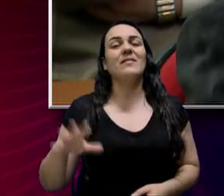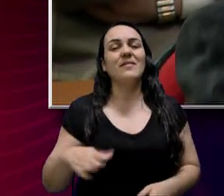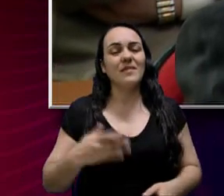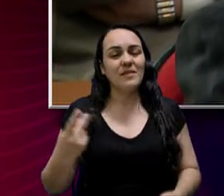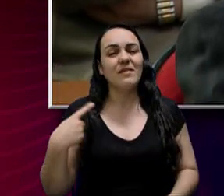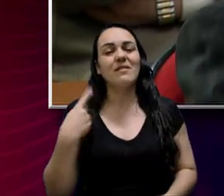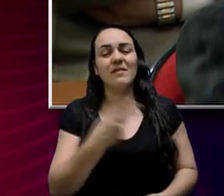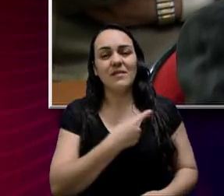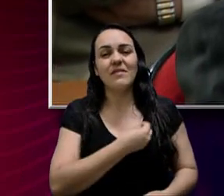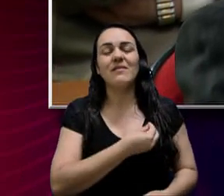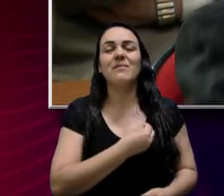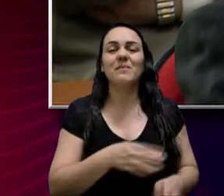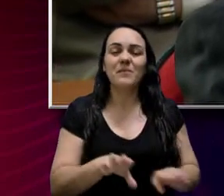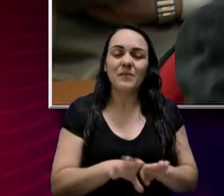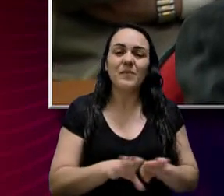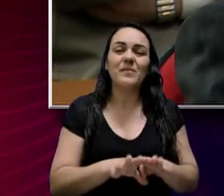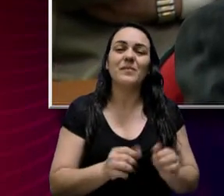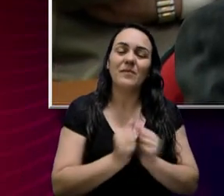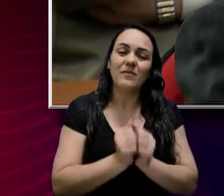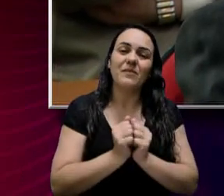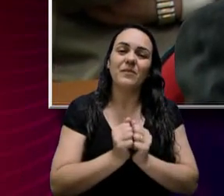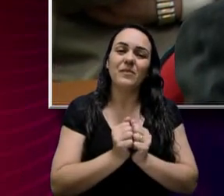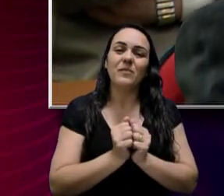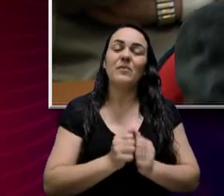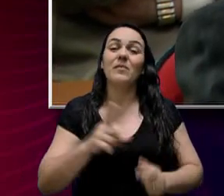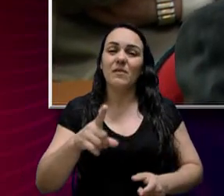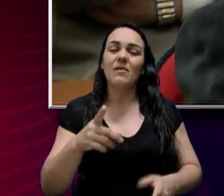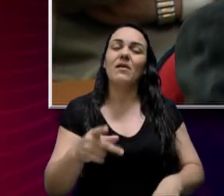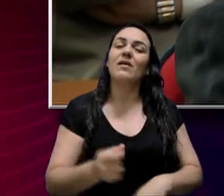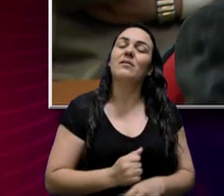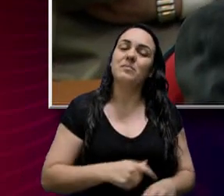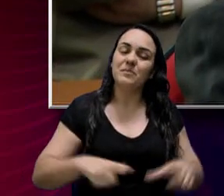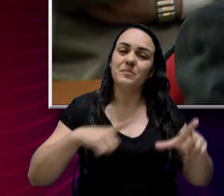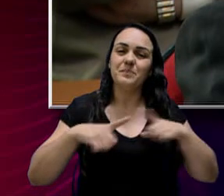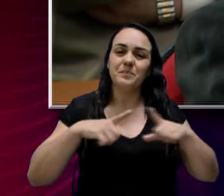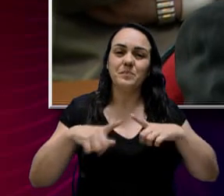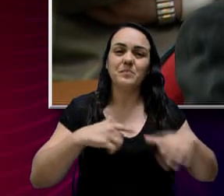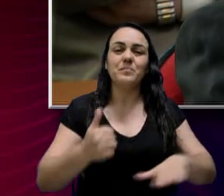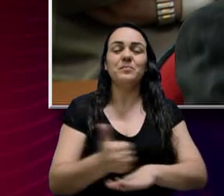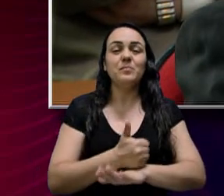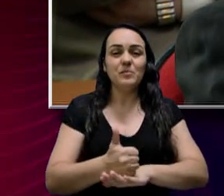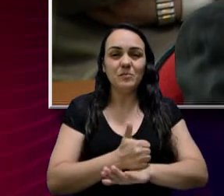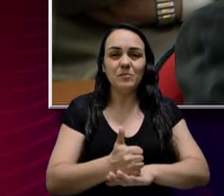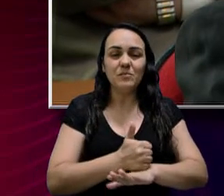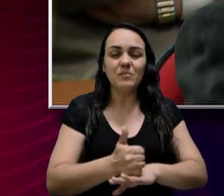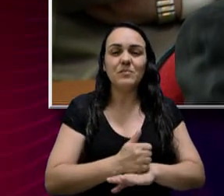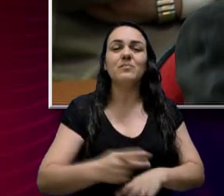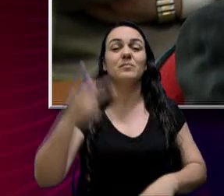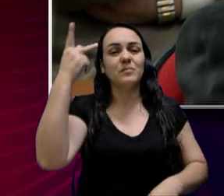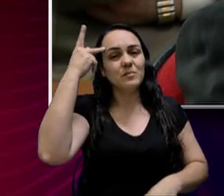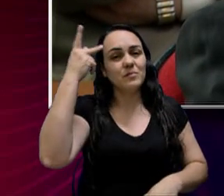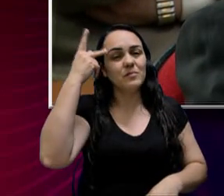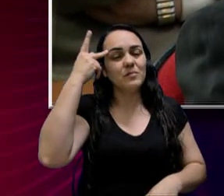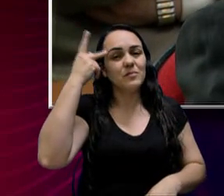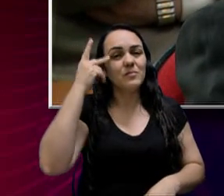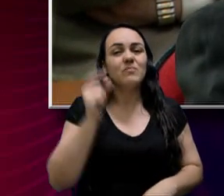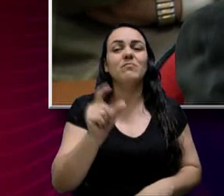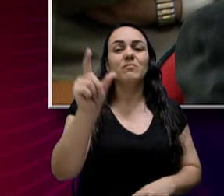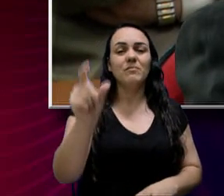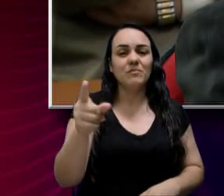Após o desempenho de sua atuação profissional na capital, Dr. Osmar, mais uma